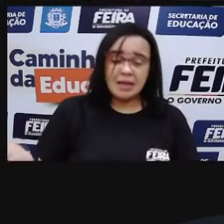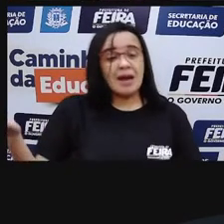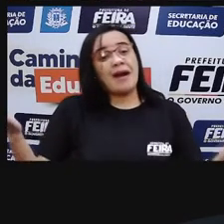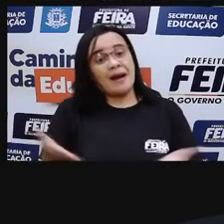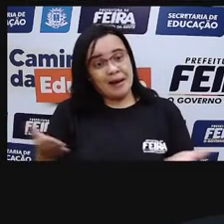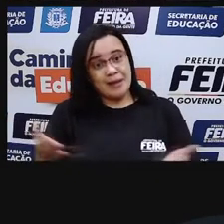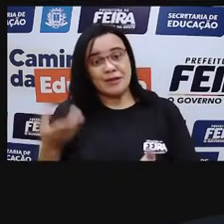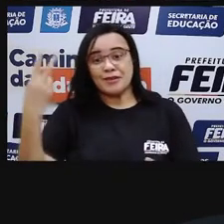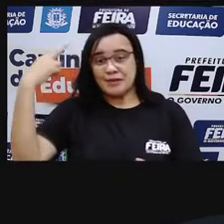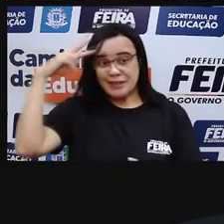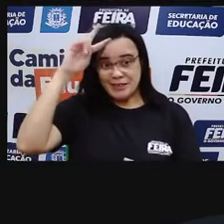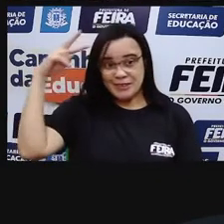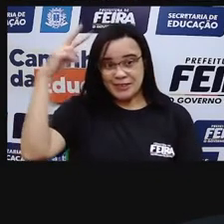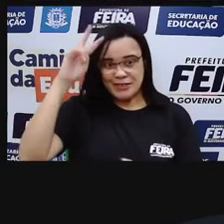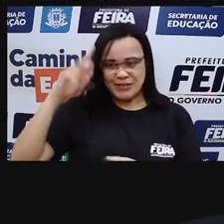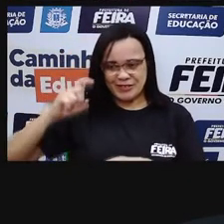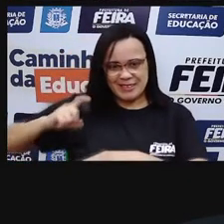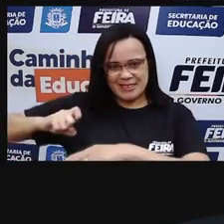pensar que aqui,